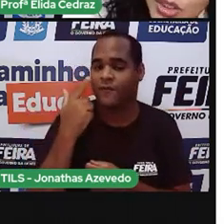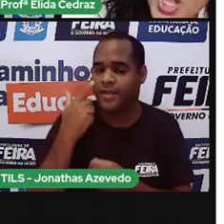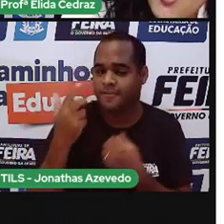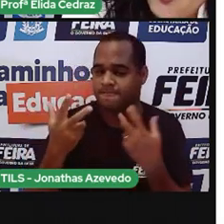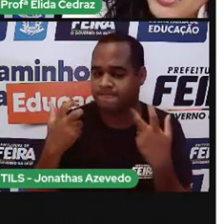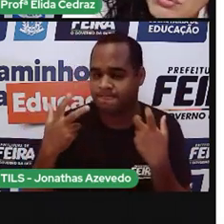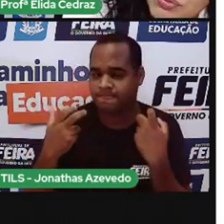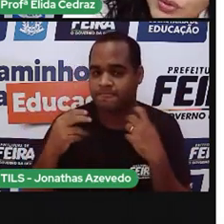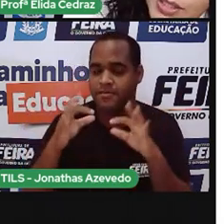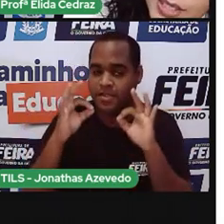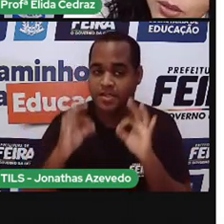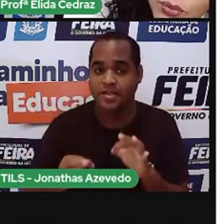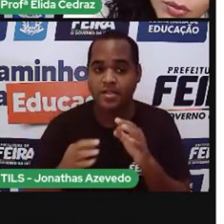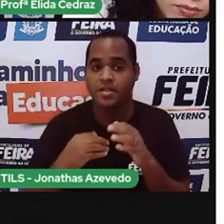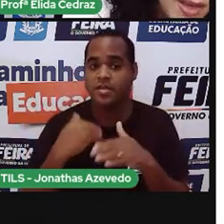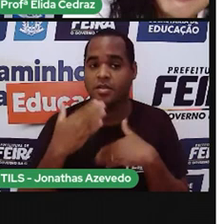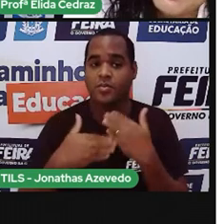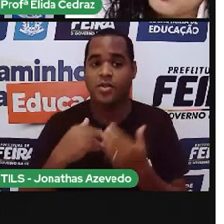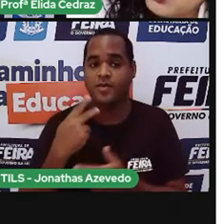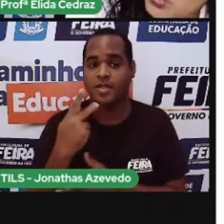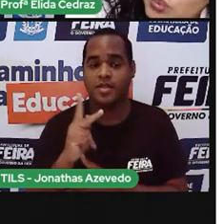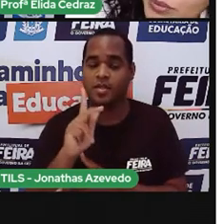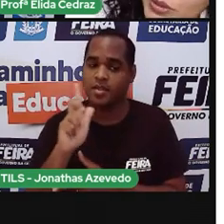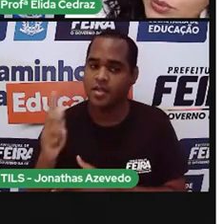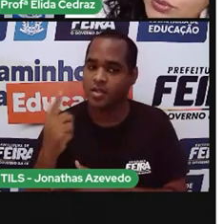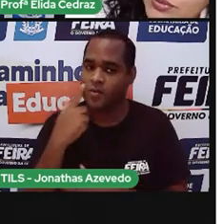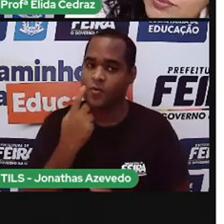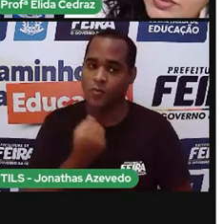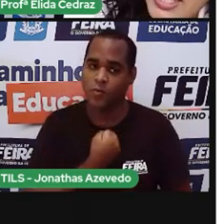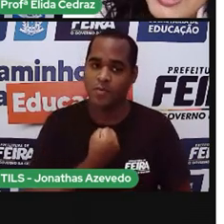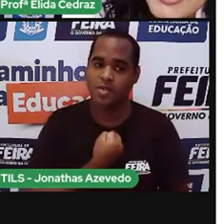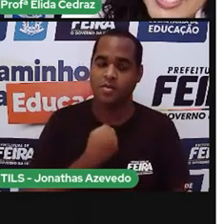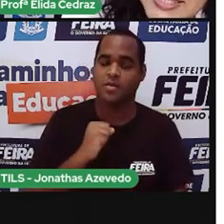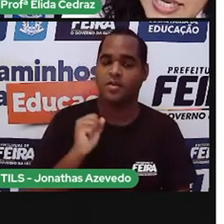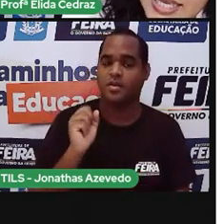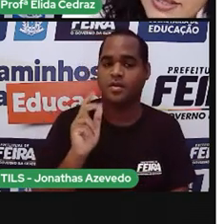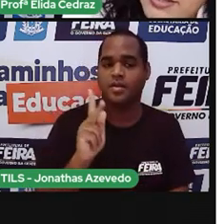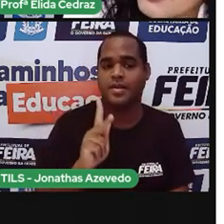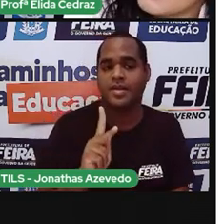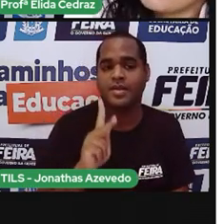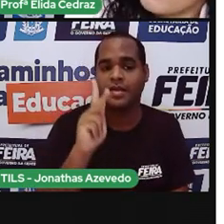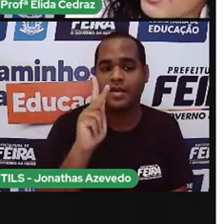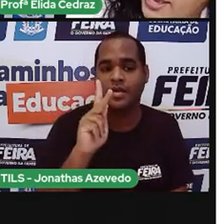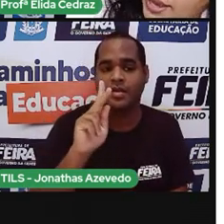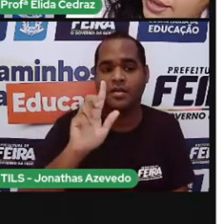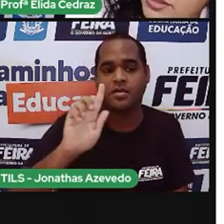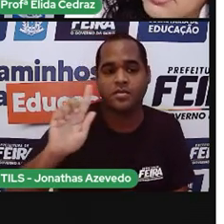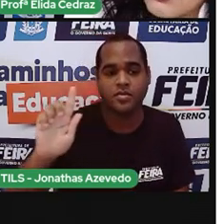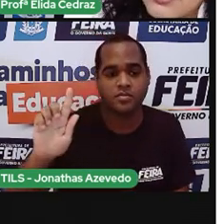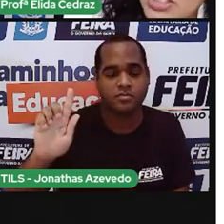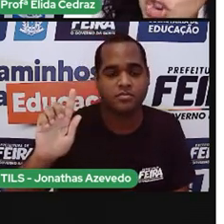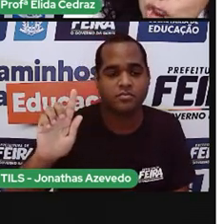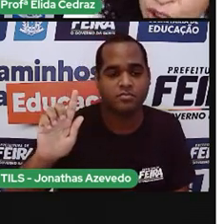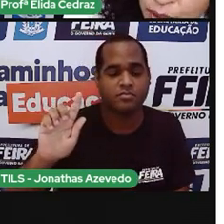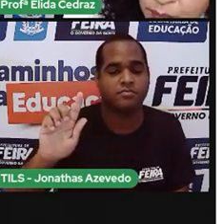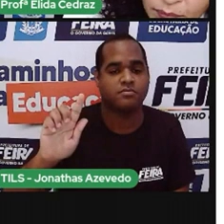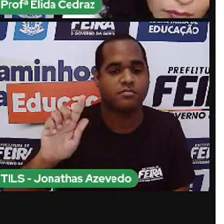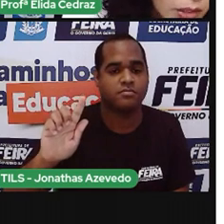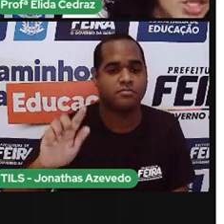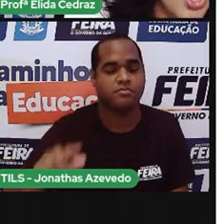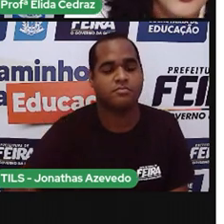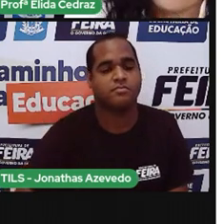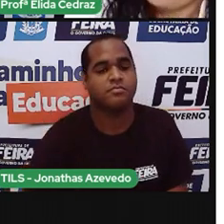direitinho. Quando for quilo, vai vir um número e as letras K